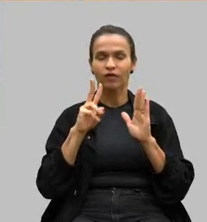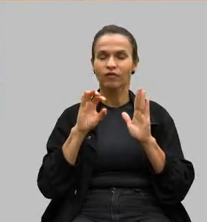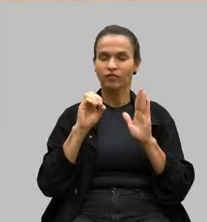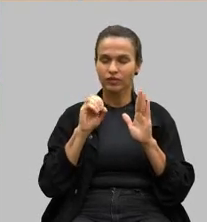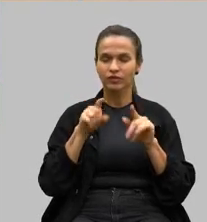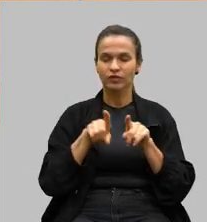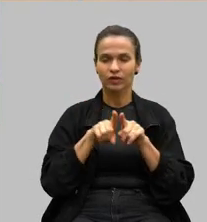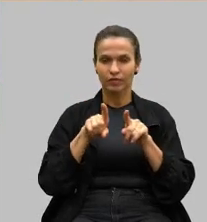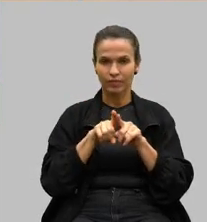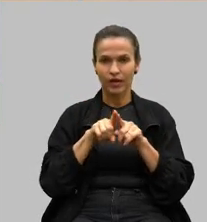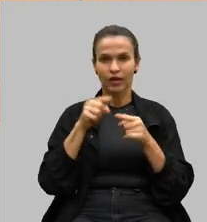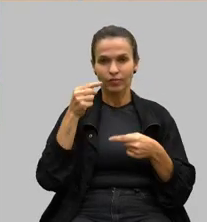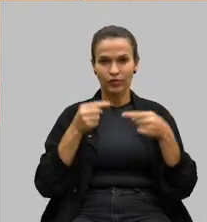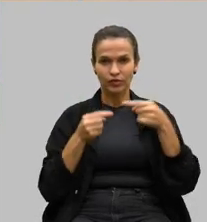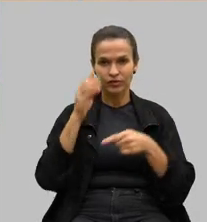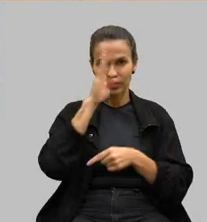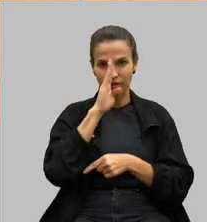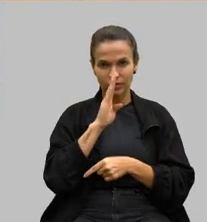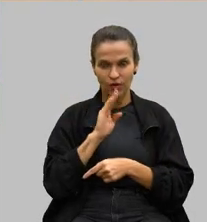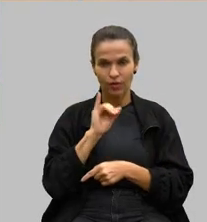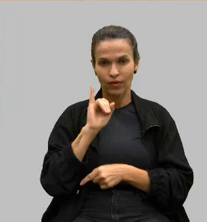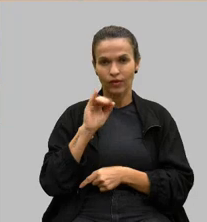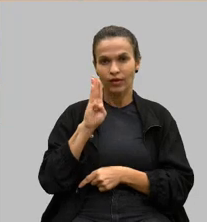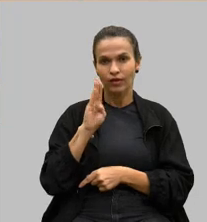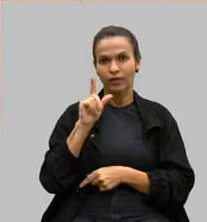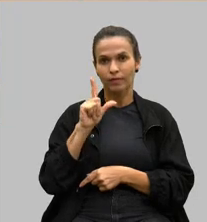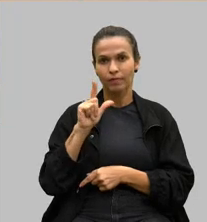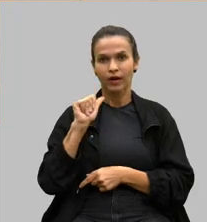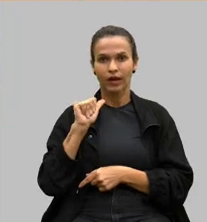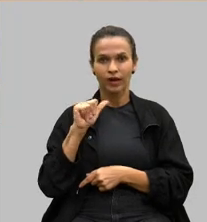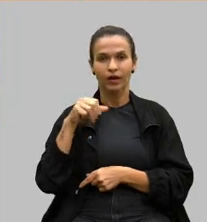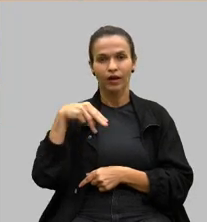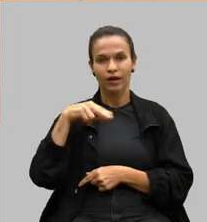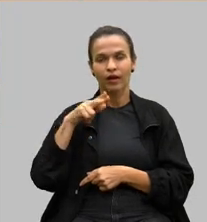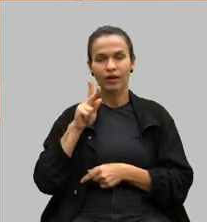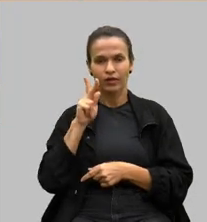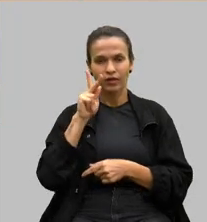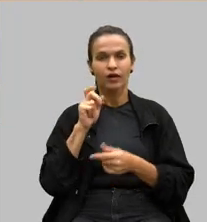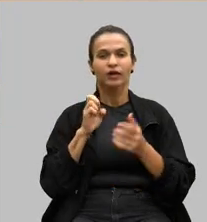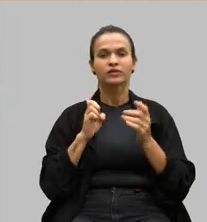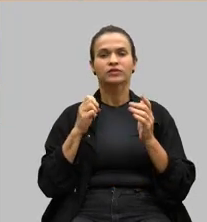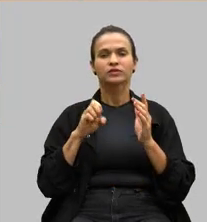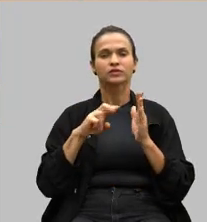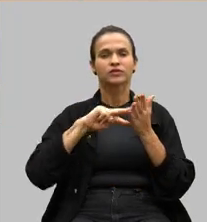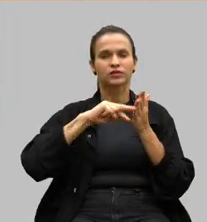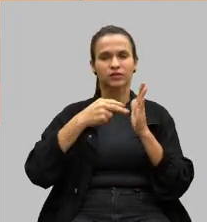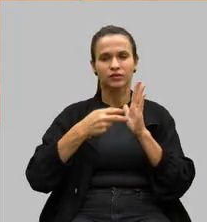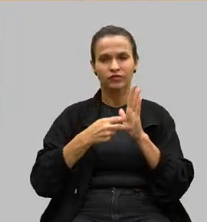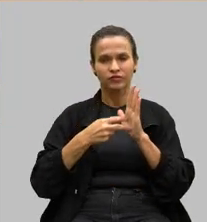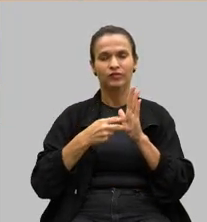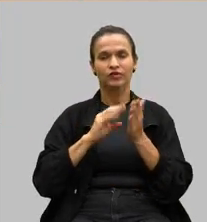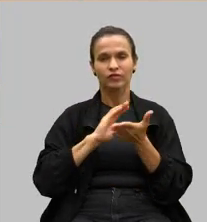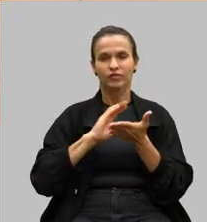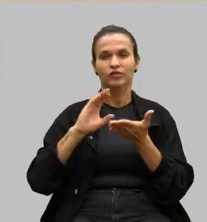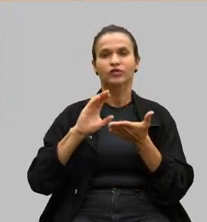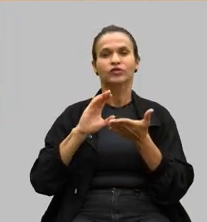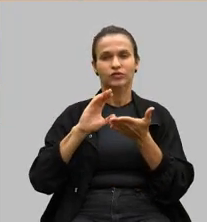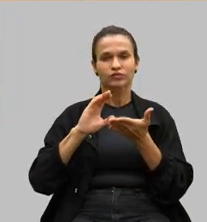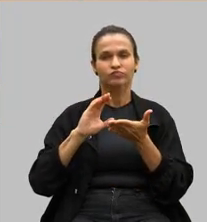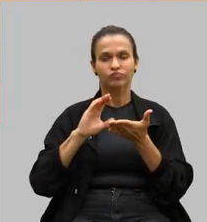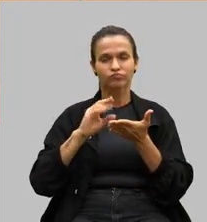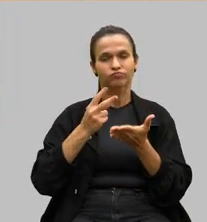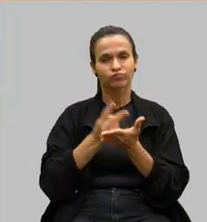Blanc eh isso significa investimento de forma sistemática pro setor cultural